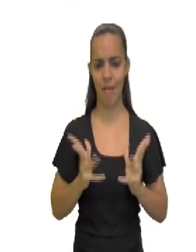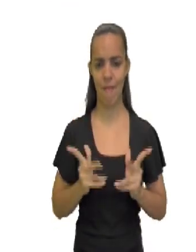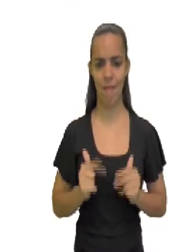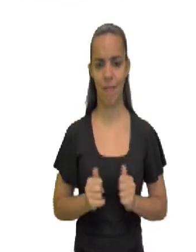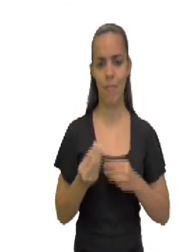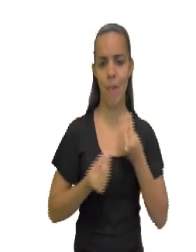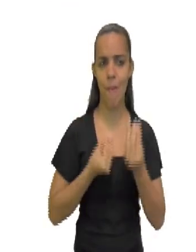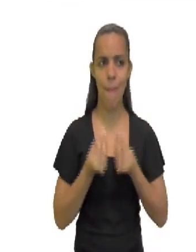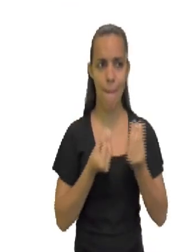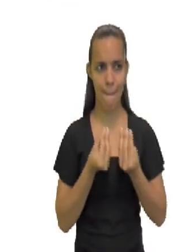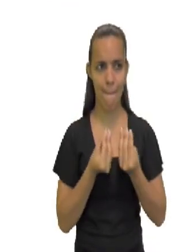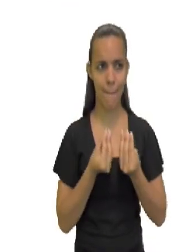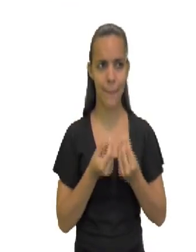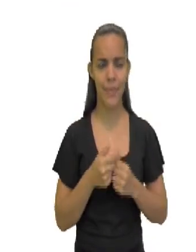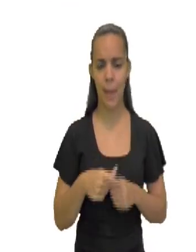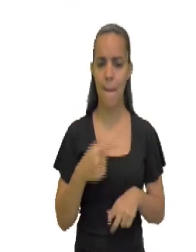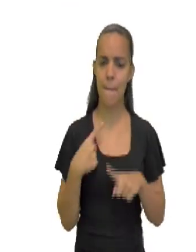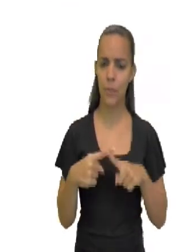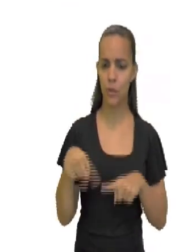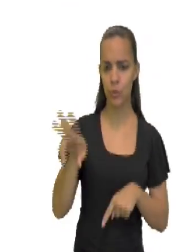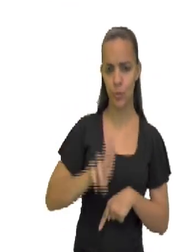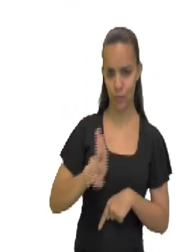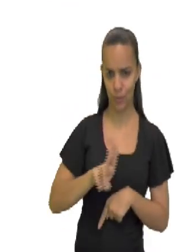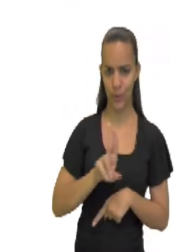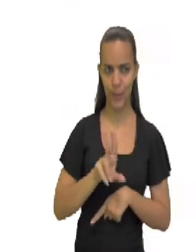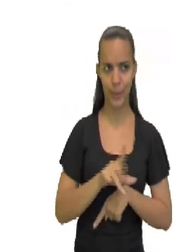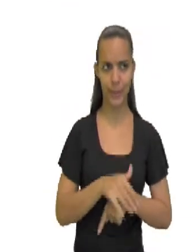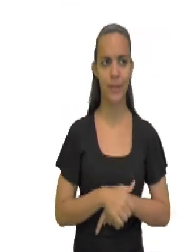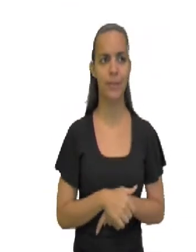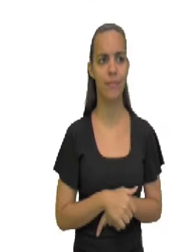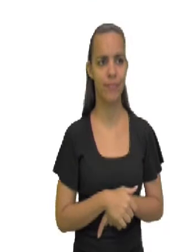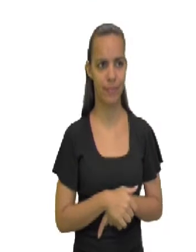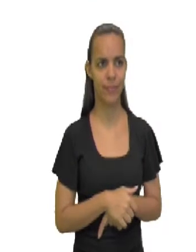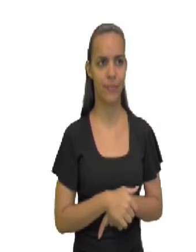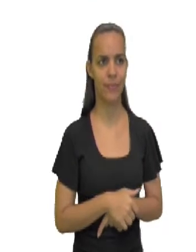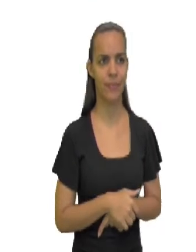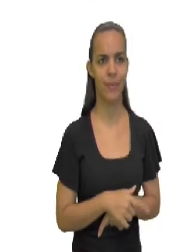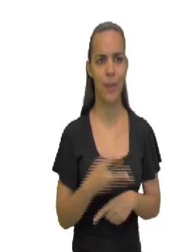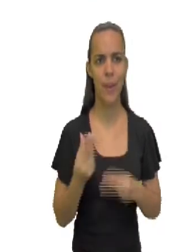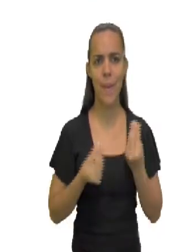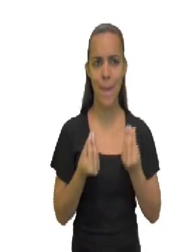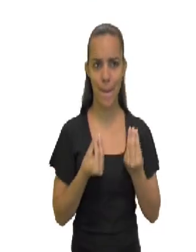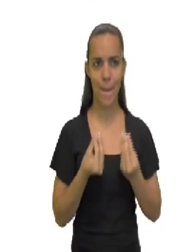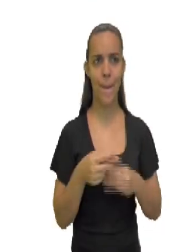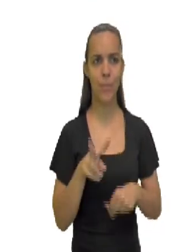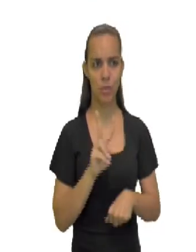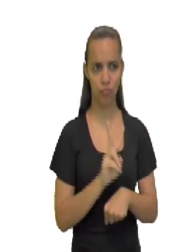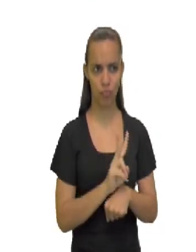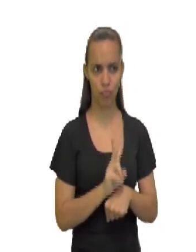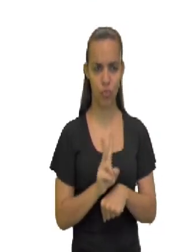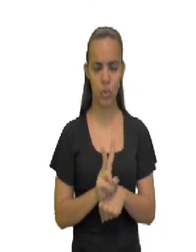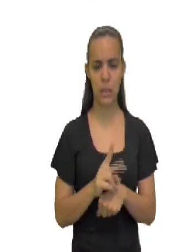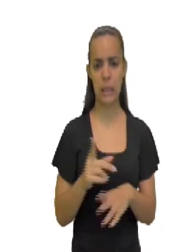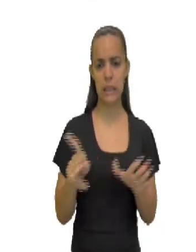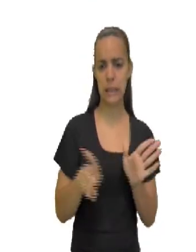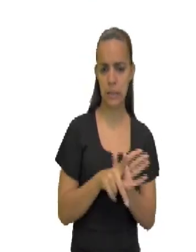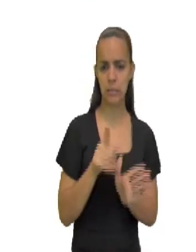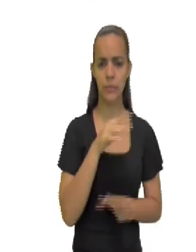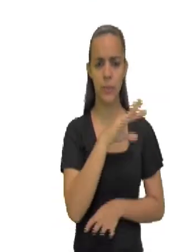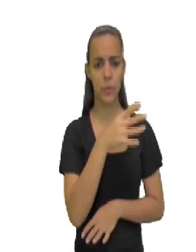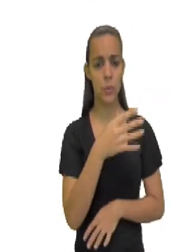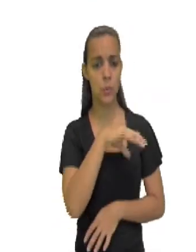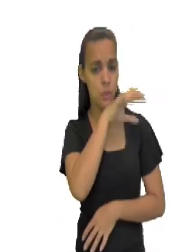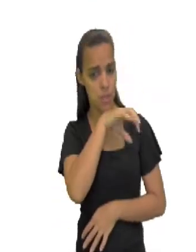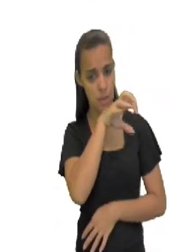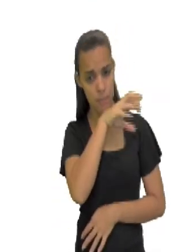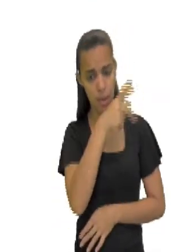e que, de onde vem essa água? O rio seja preservado. Tanto os animais, à sua